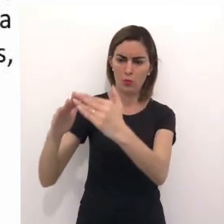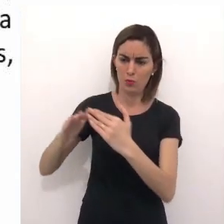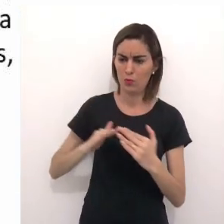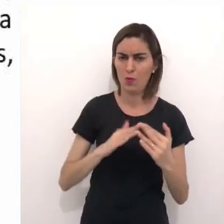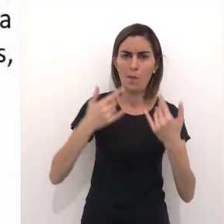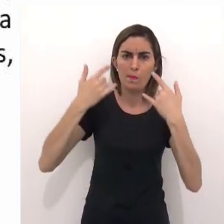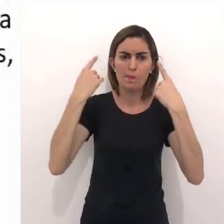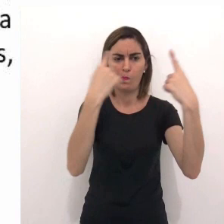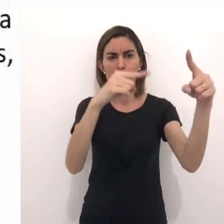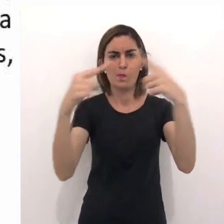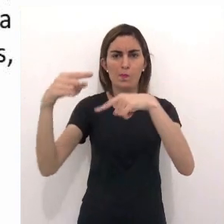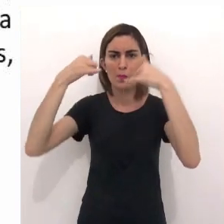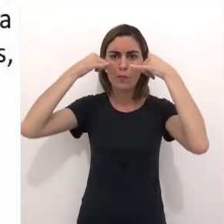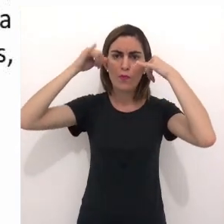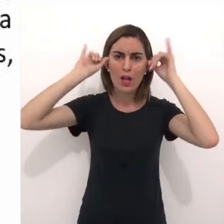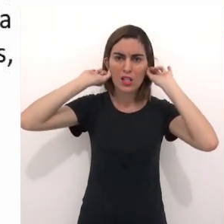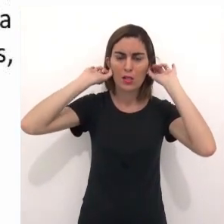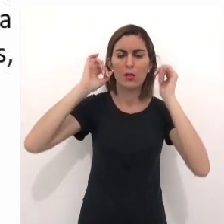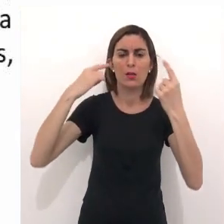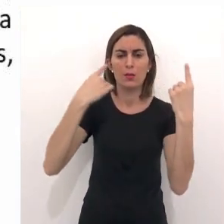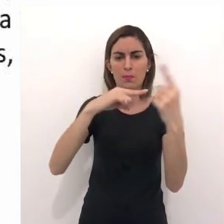fazendas,